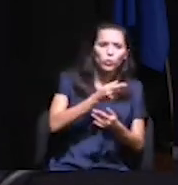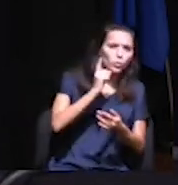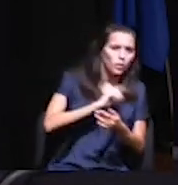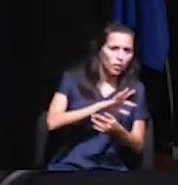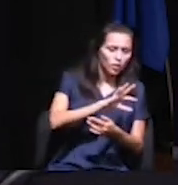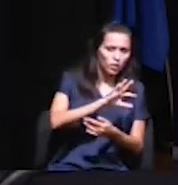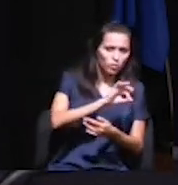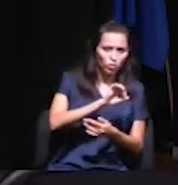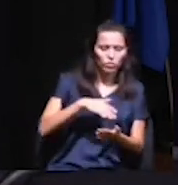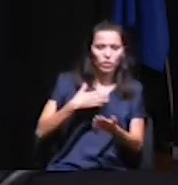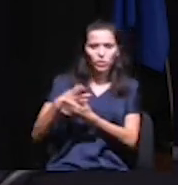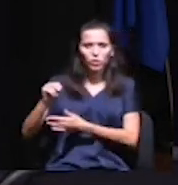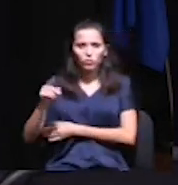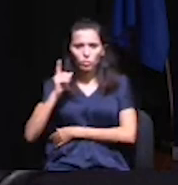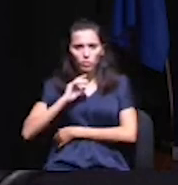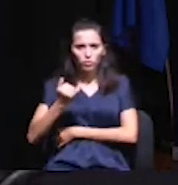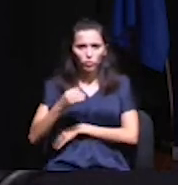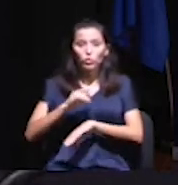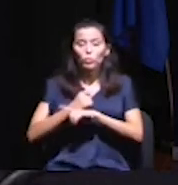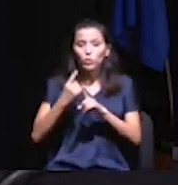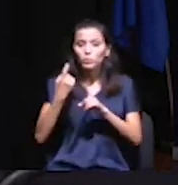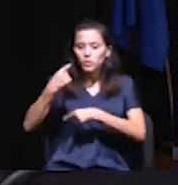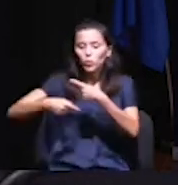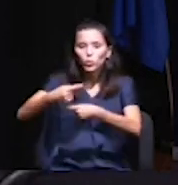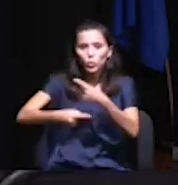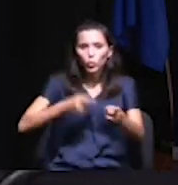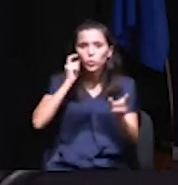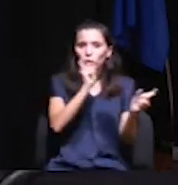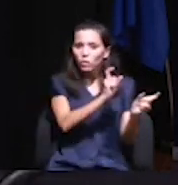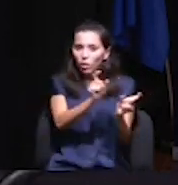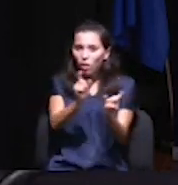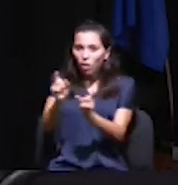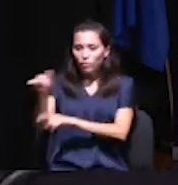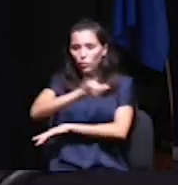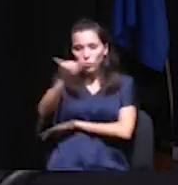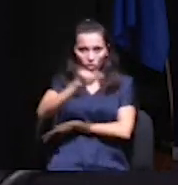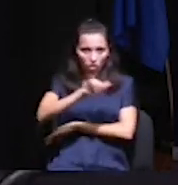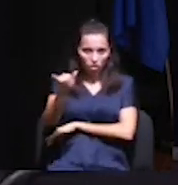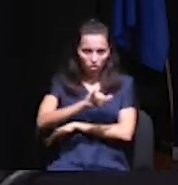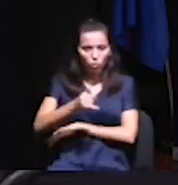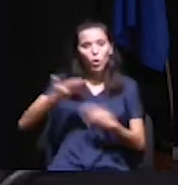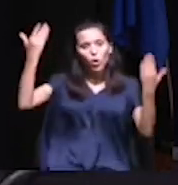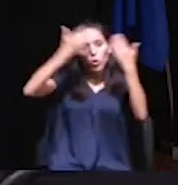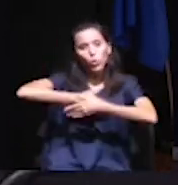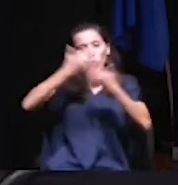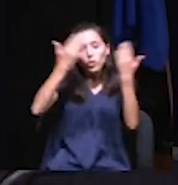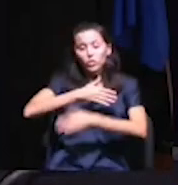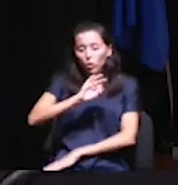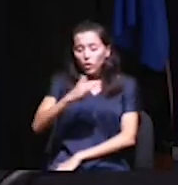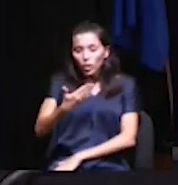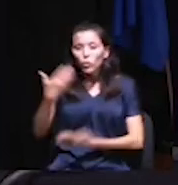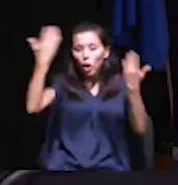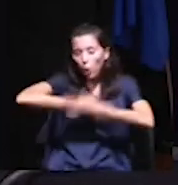outubro e 28 de Novembro faça a necessidade de atualização do sistema de controle de tráfego são 41 noites 41 noites